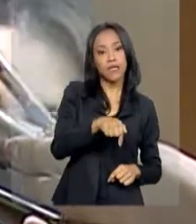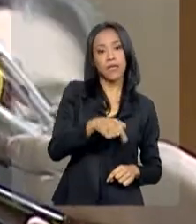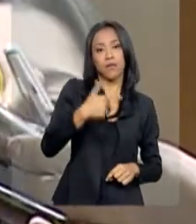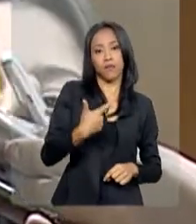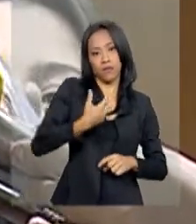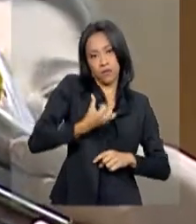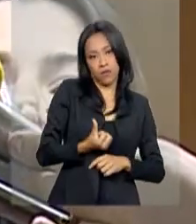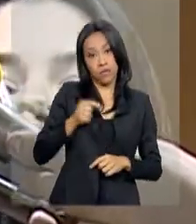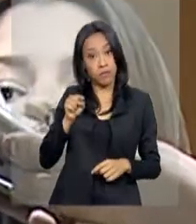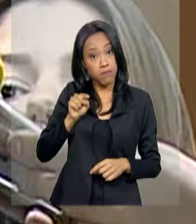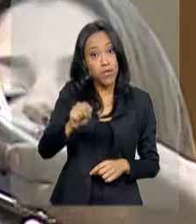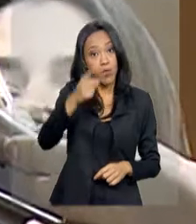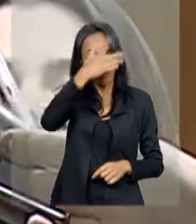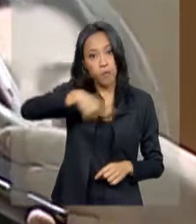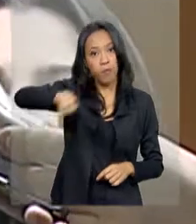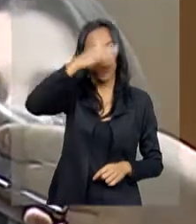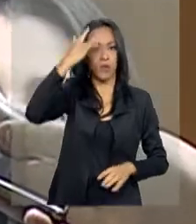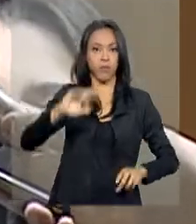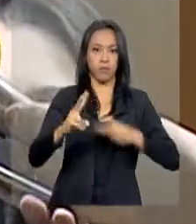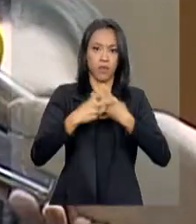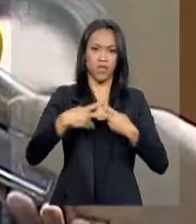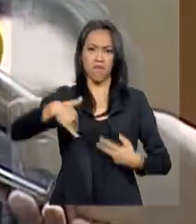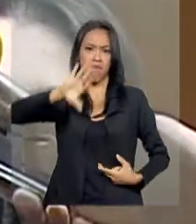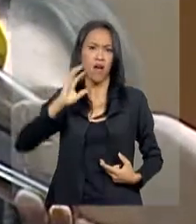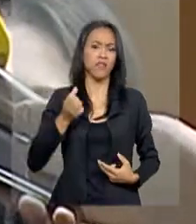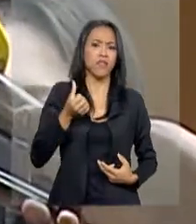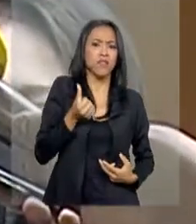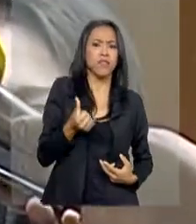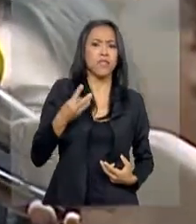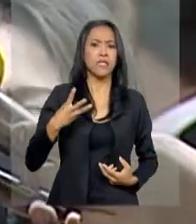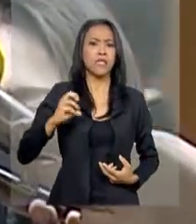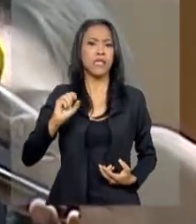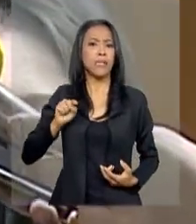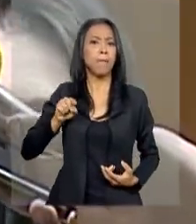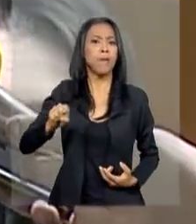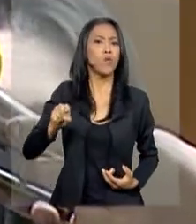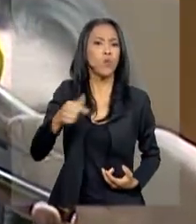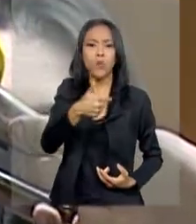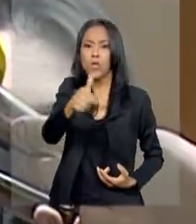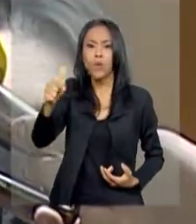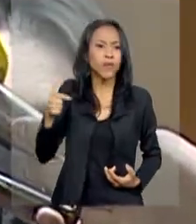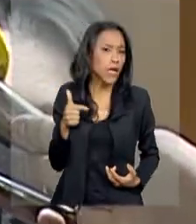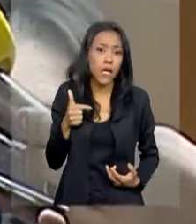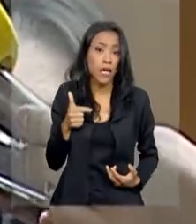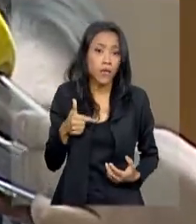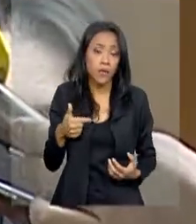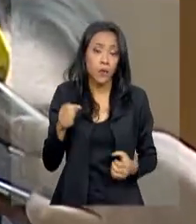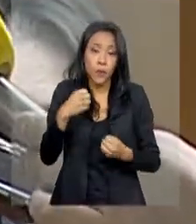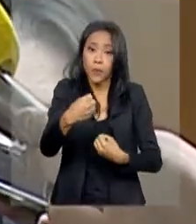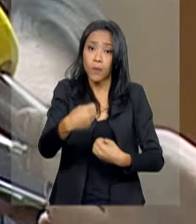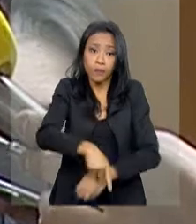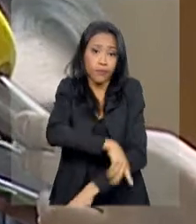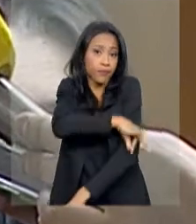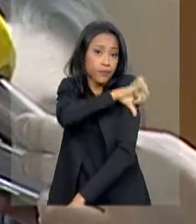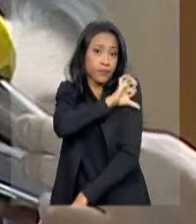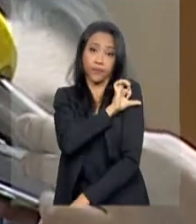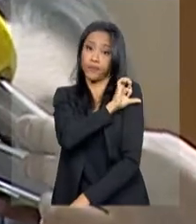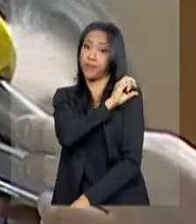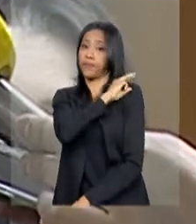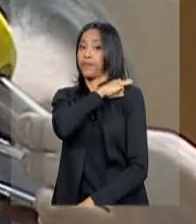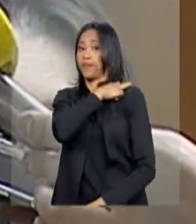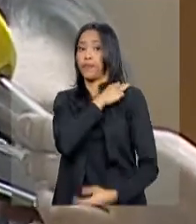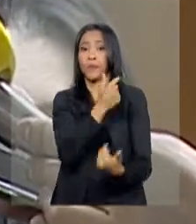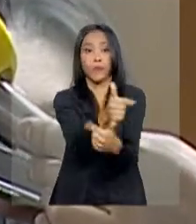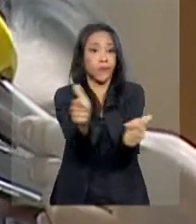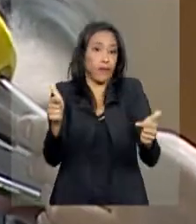presos que hoje nós temos mais de 630 mil não têm sequer um básico ou seja educação básica numa